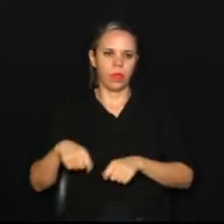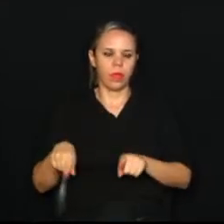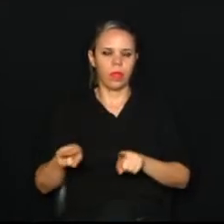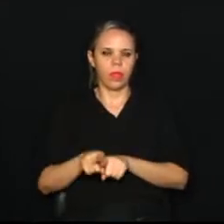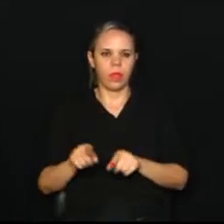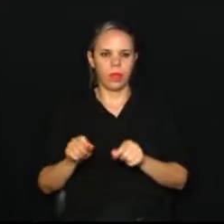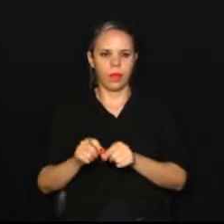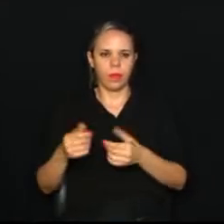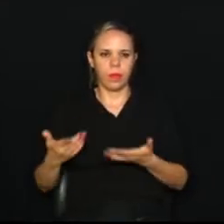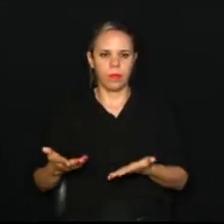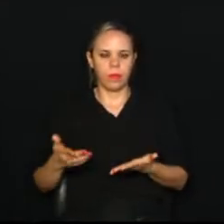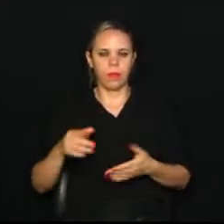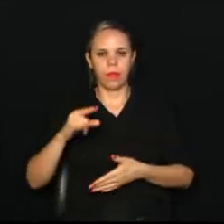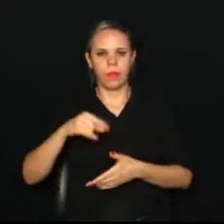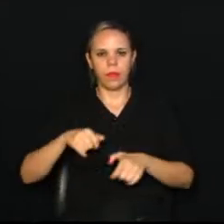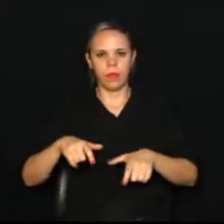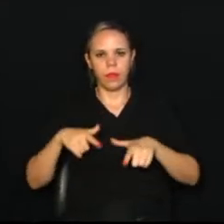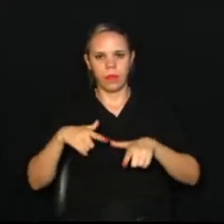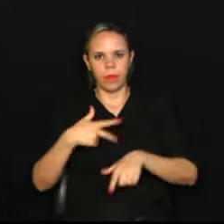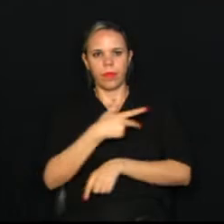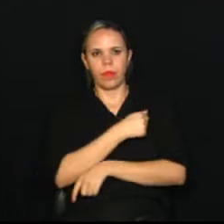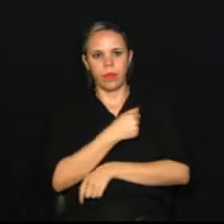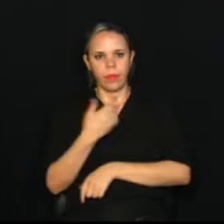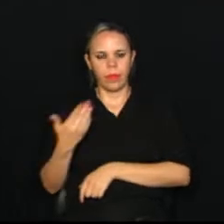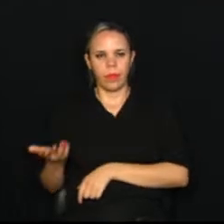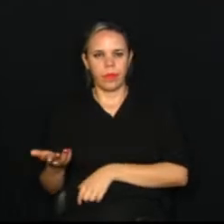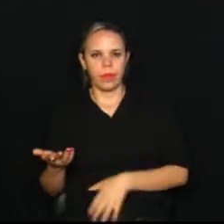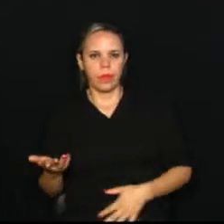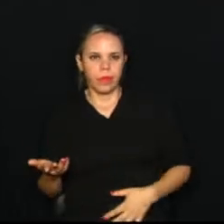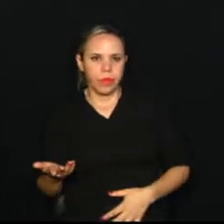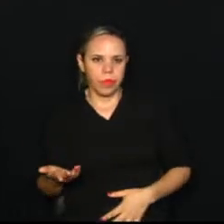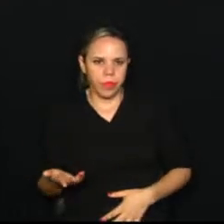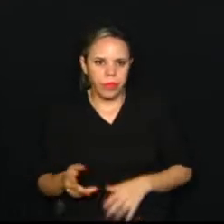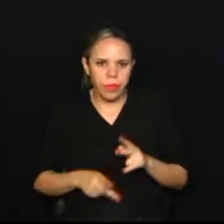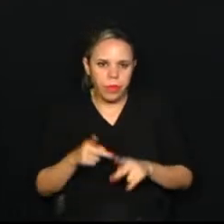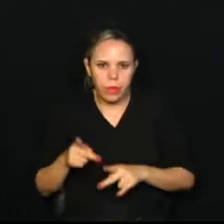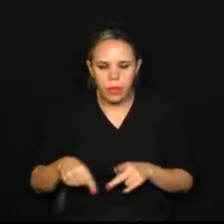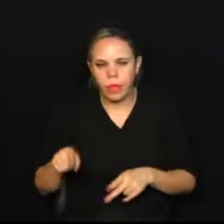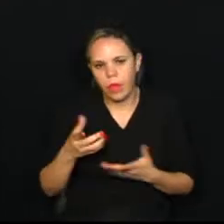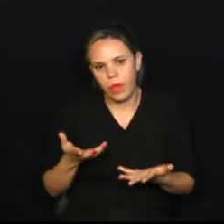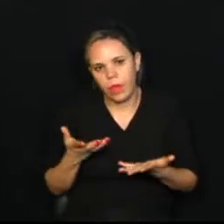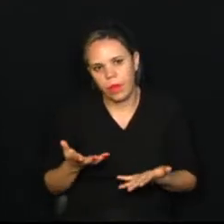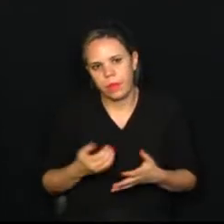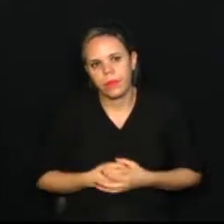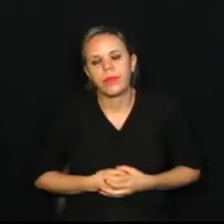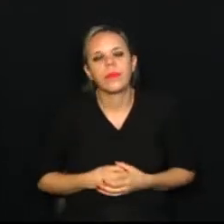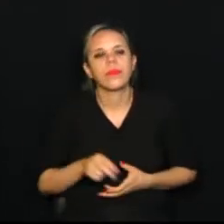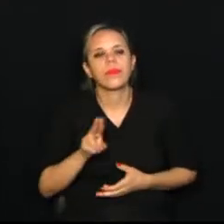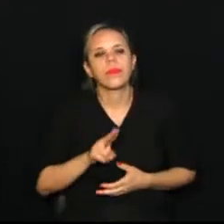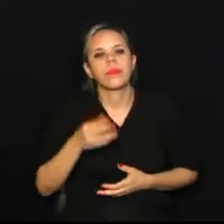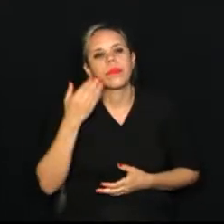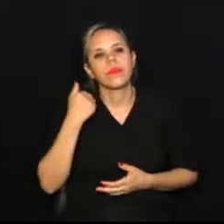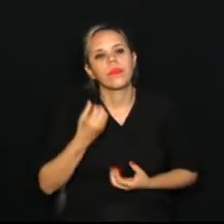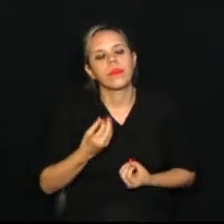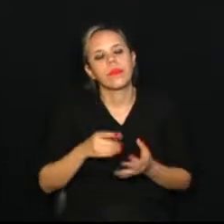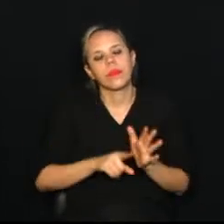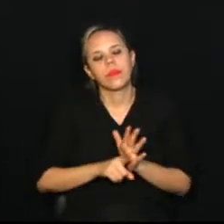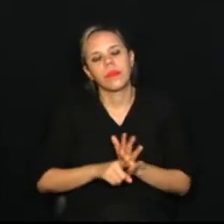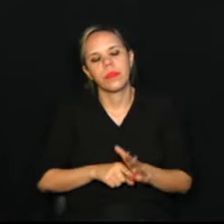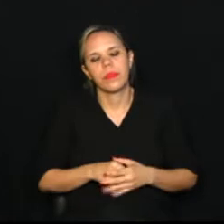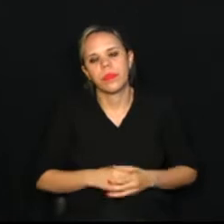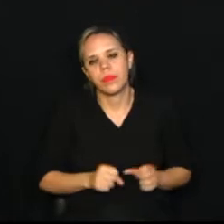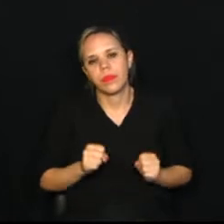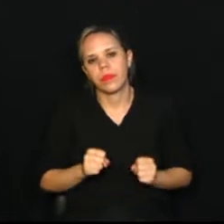fazer o certificado de vacinação para que aqueles que querem se utilizar dessa informação